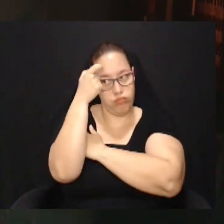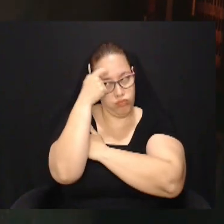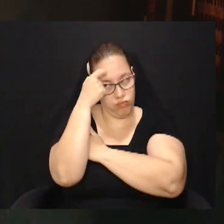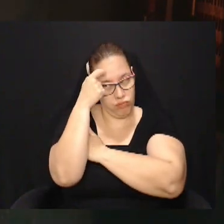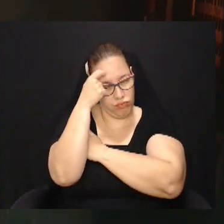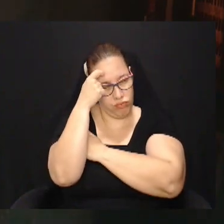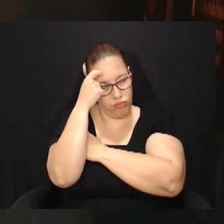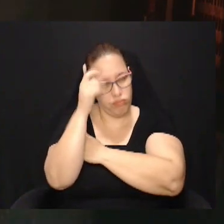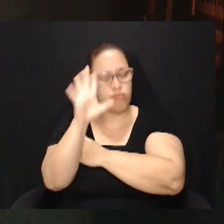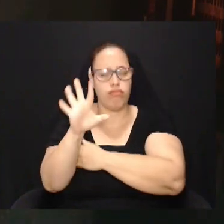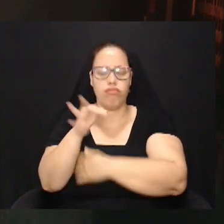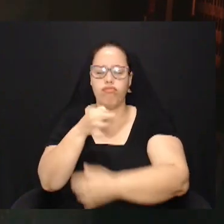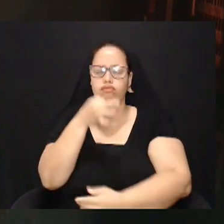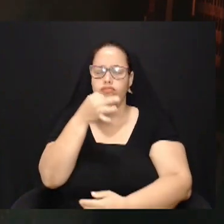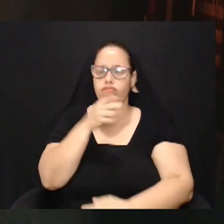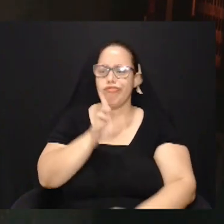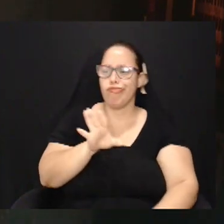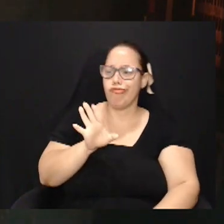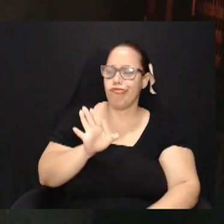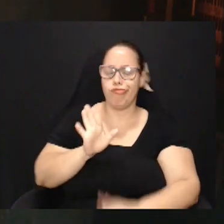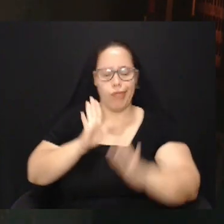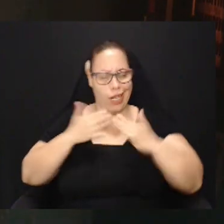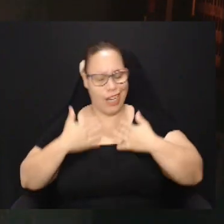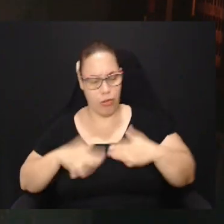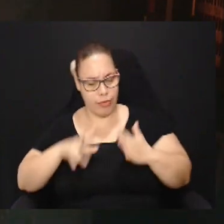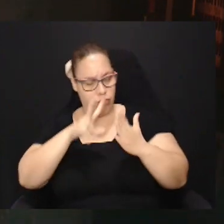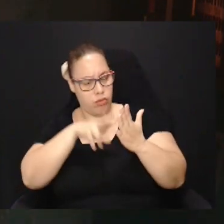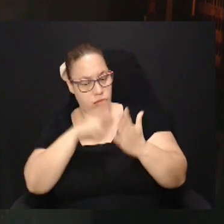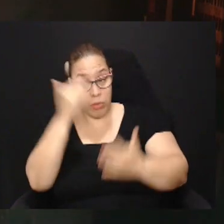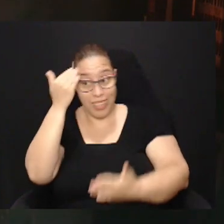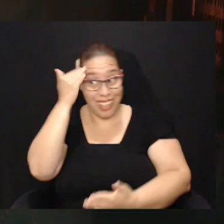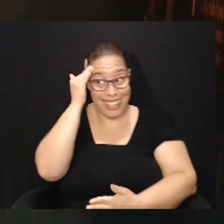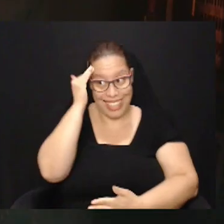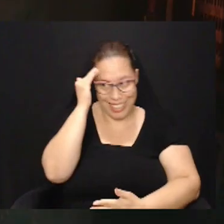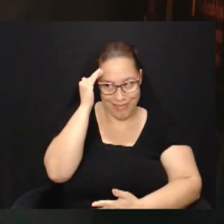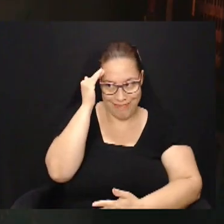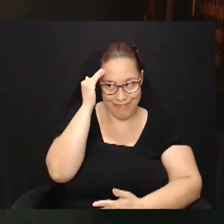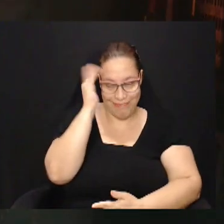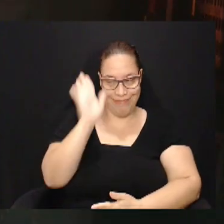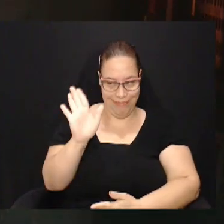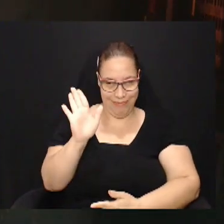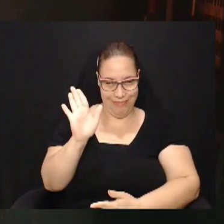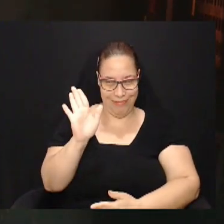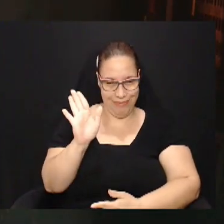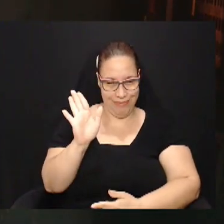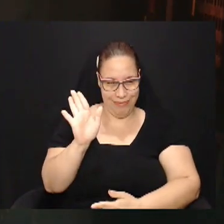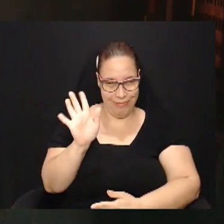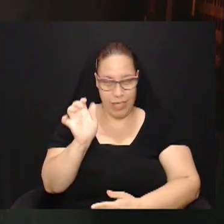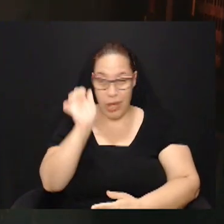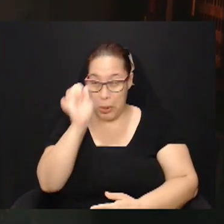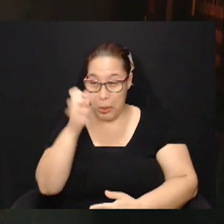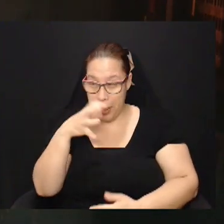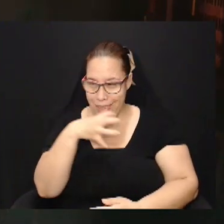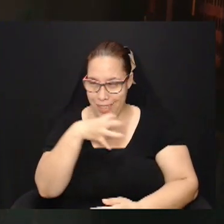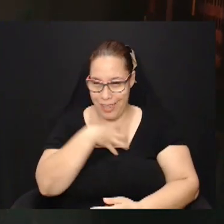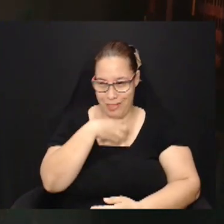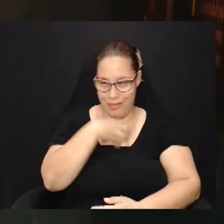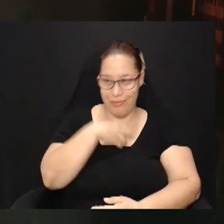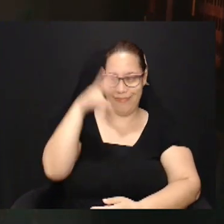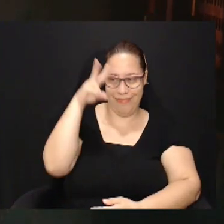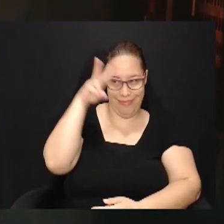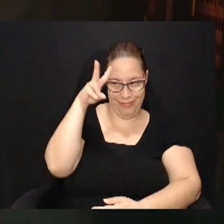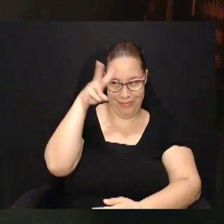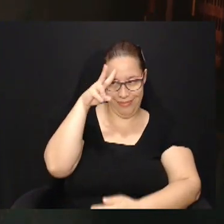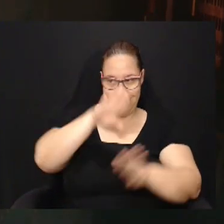senso crítico, com autoconhecimento, porque quando a gente entende o que a gente sente, a história deixa de